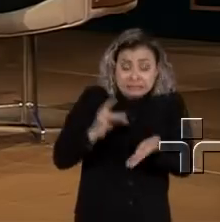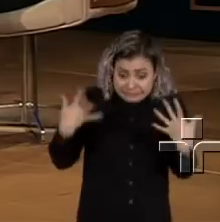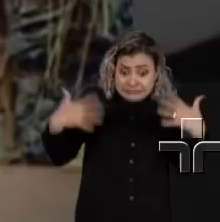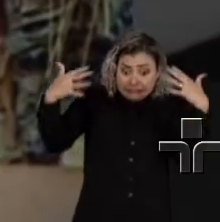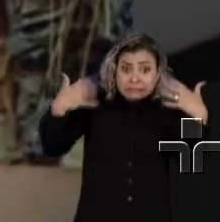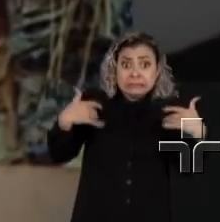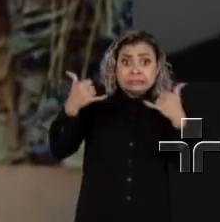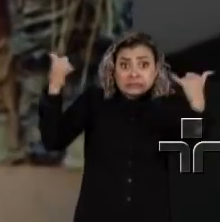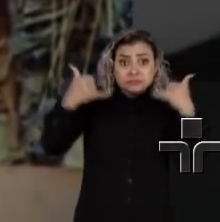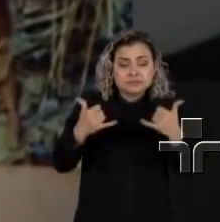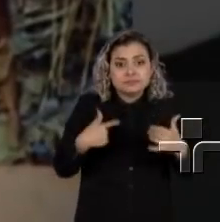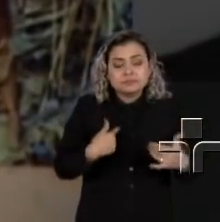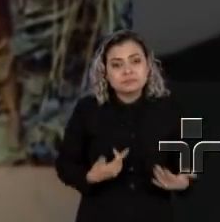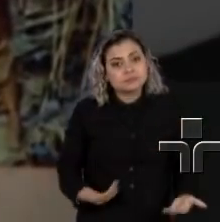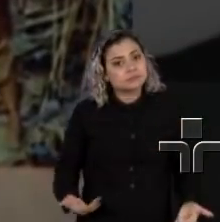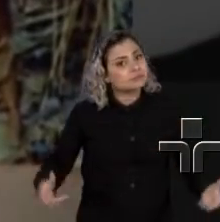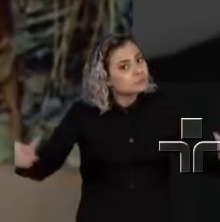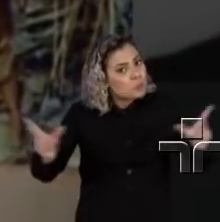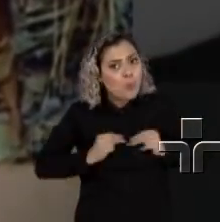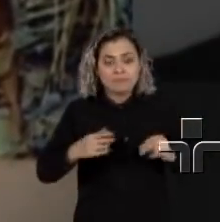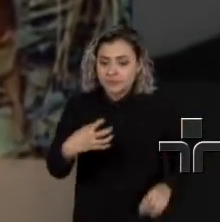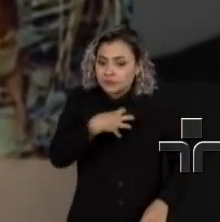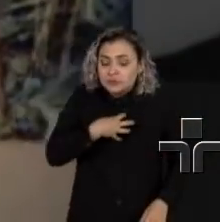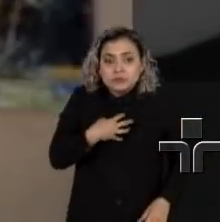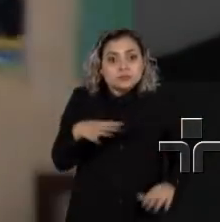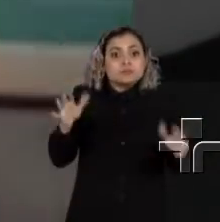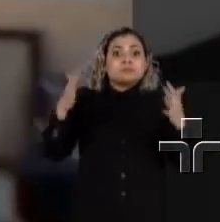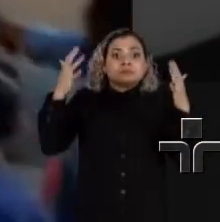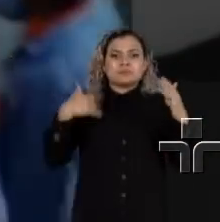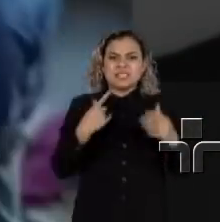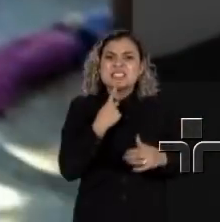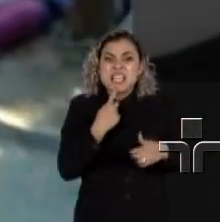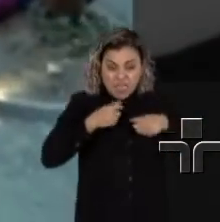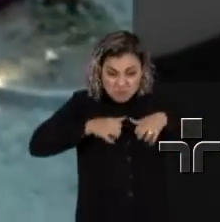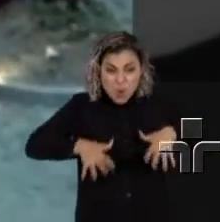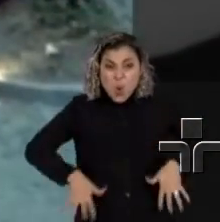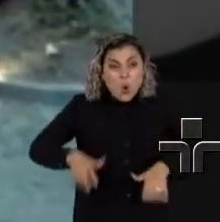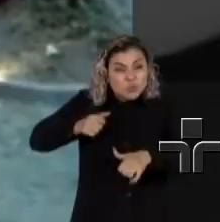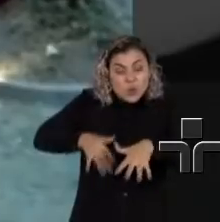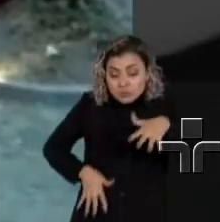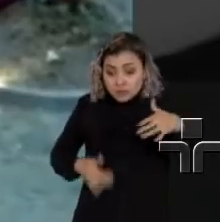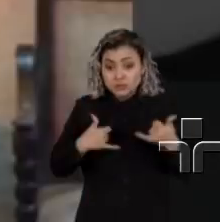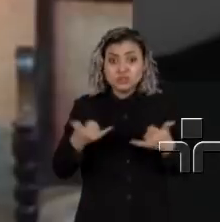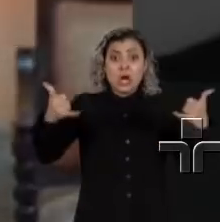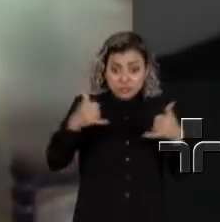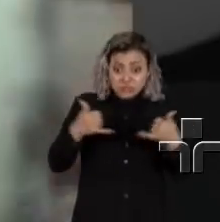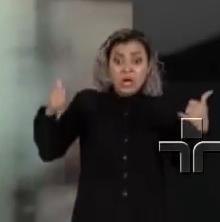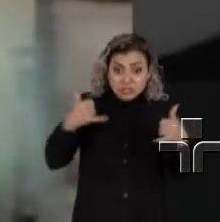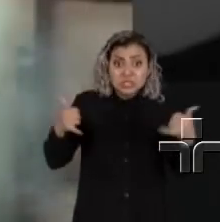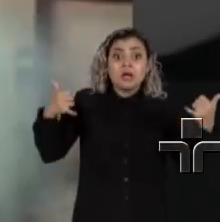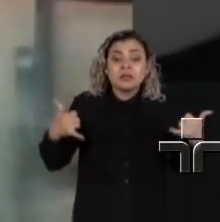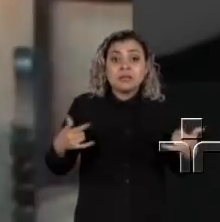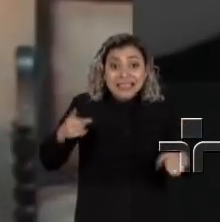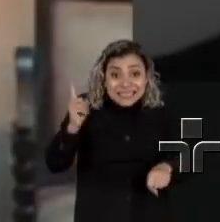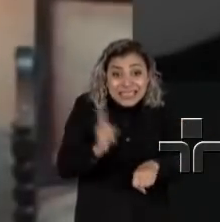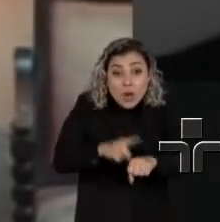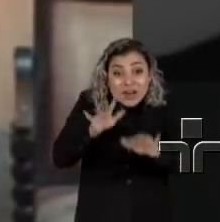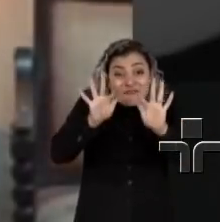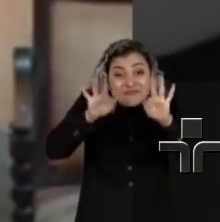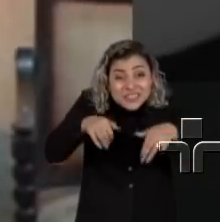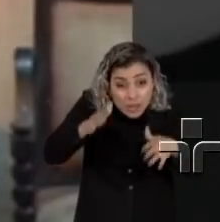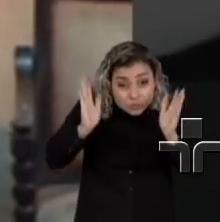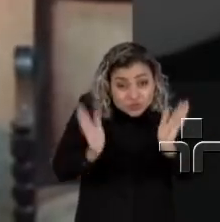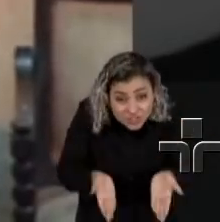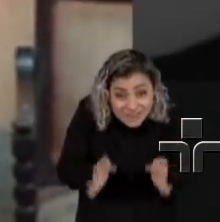E fui, porra, aí eu senti aí aquele sangue molhando, aquele negócio me dando choque. E aí quando eu vi que estava chegando lá